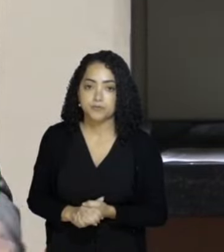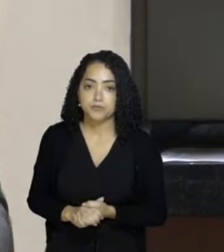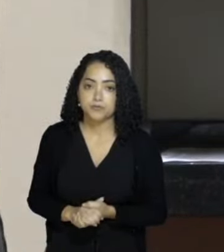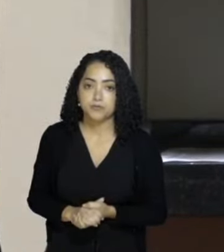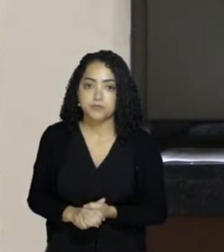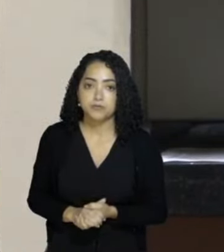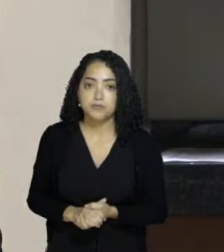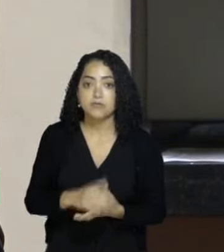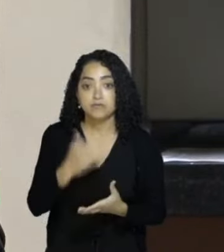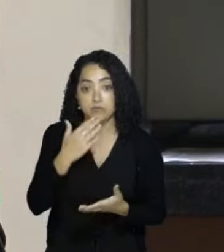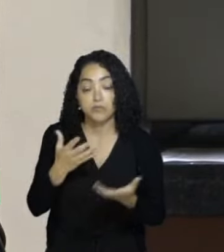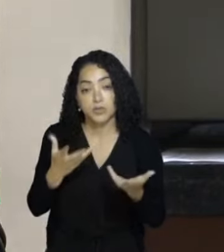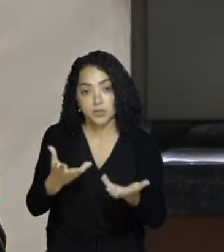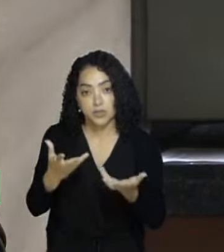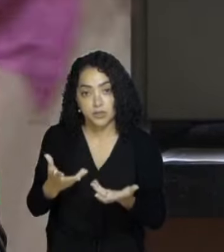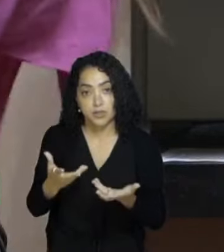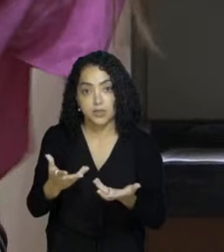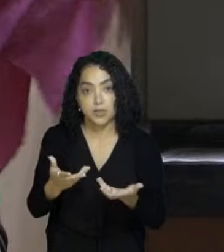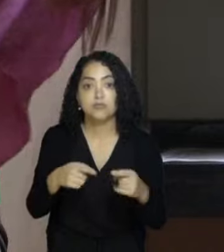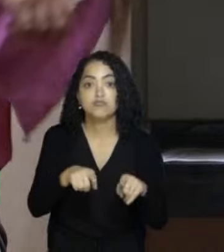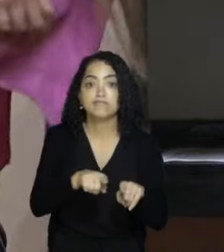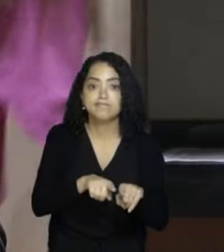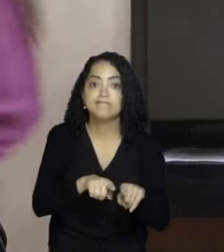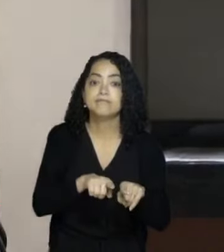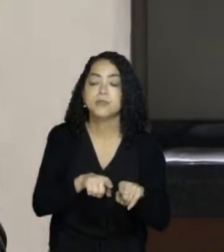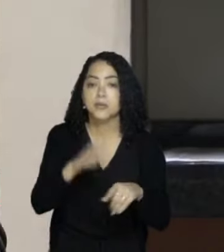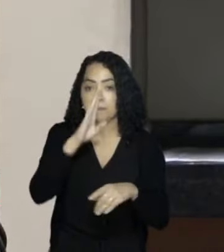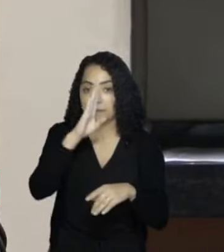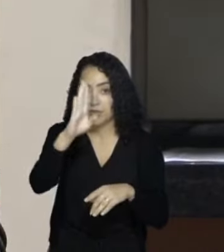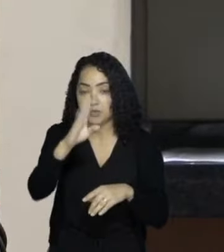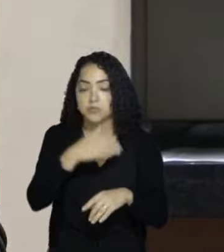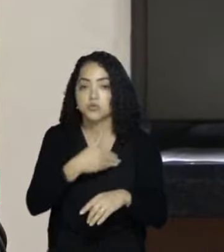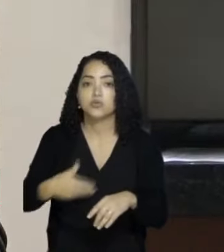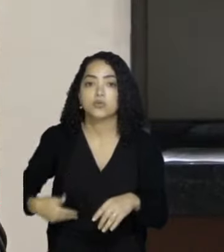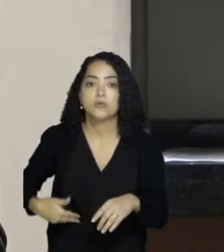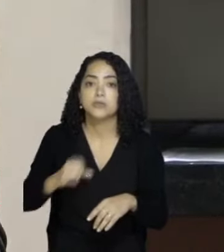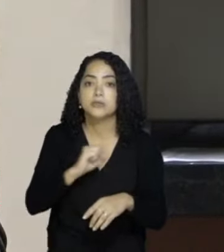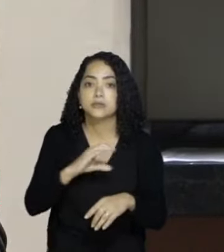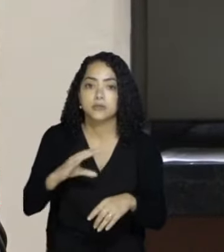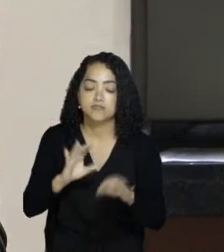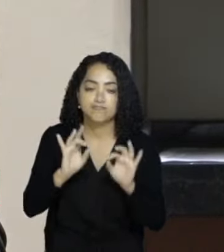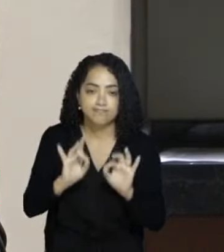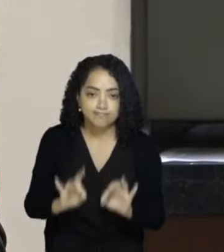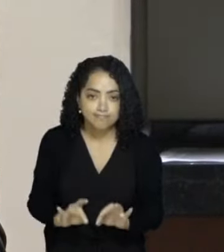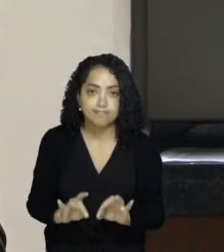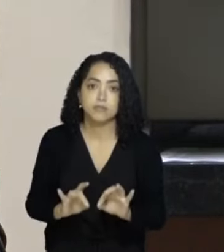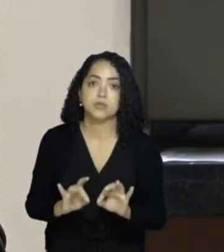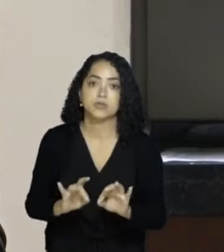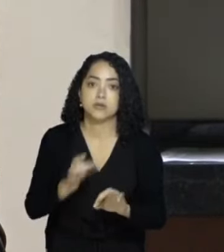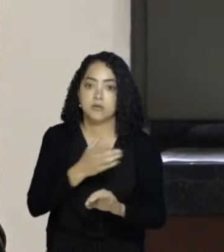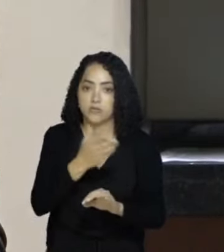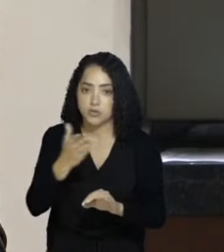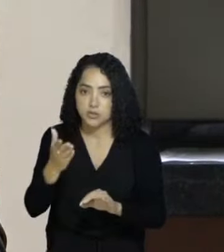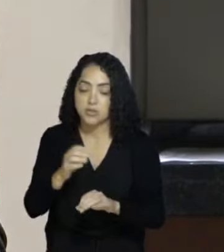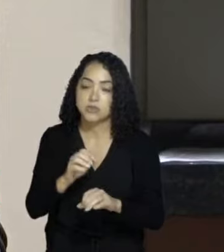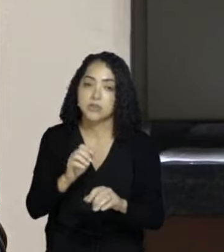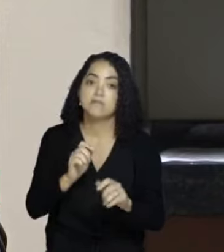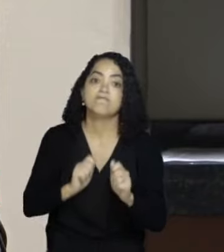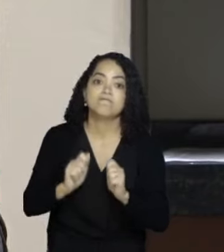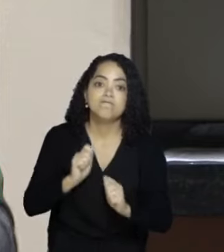requerendo, né, junto a todos os nossos pares aqui da Casa, principalmente junto ao Governo do Estado de Santa Catarina, e com certeza nesta linha vocês também estão esperançosos com